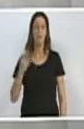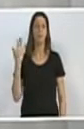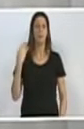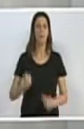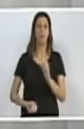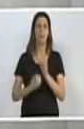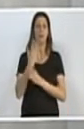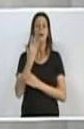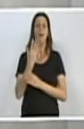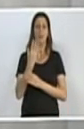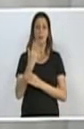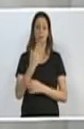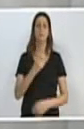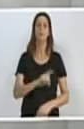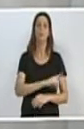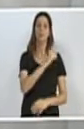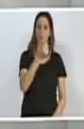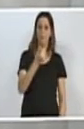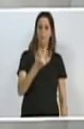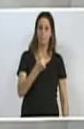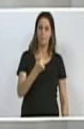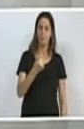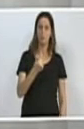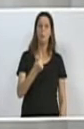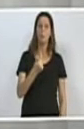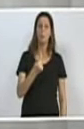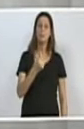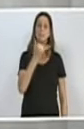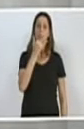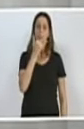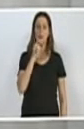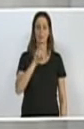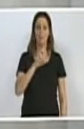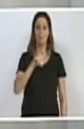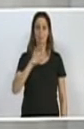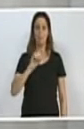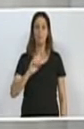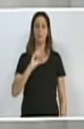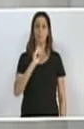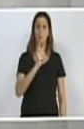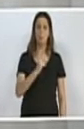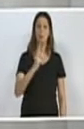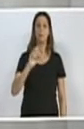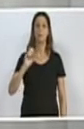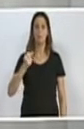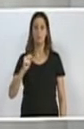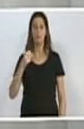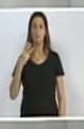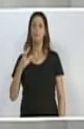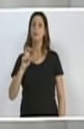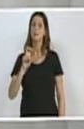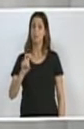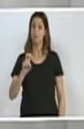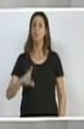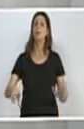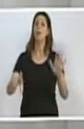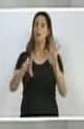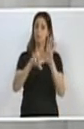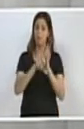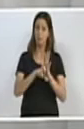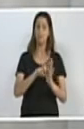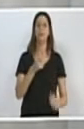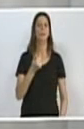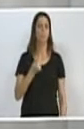ainda em 12 de maio, aliás, em 5 de maio de 1835, com a Lei Provincial